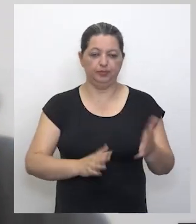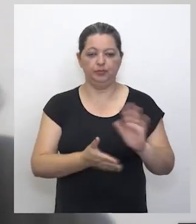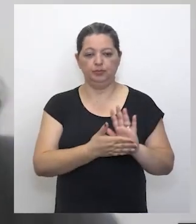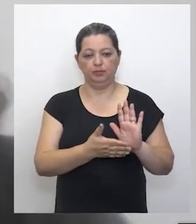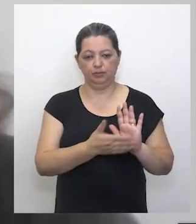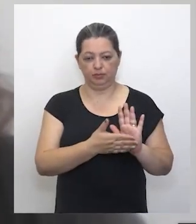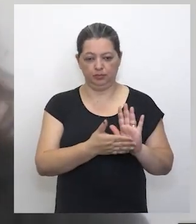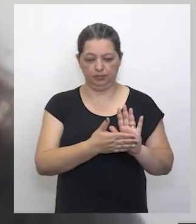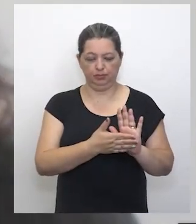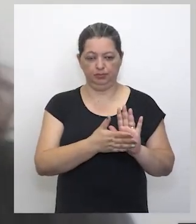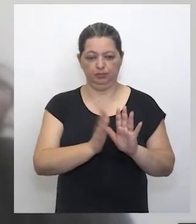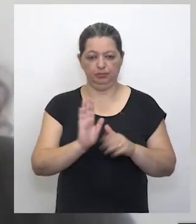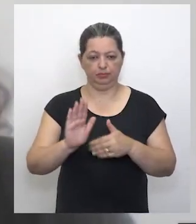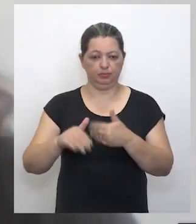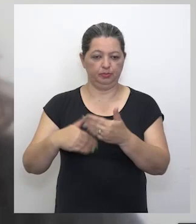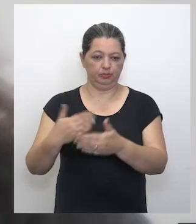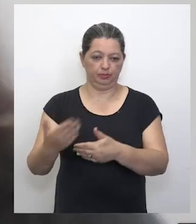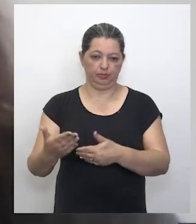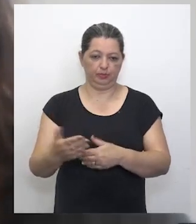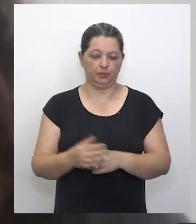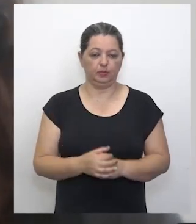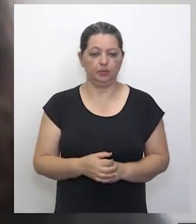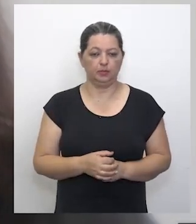e envolve